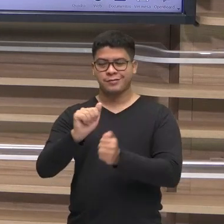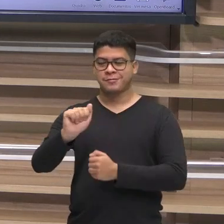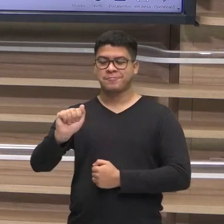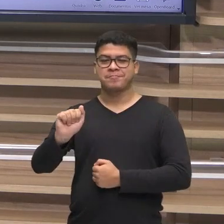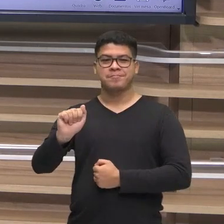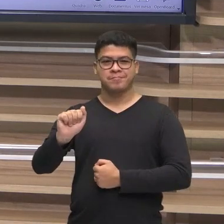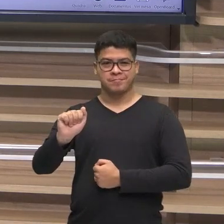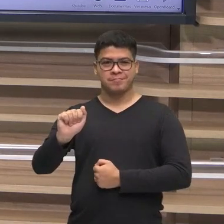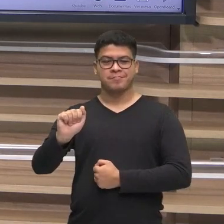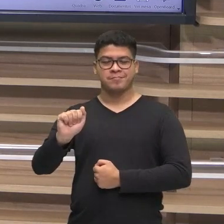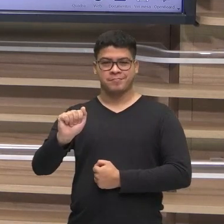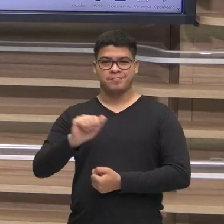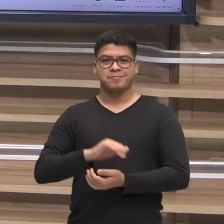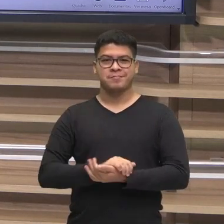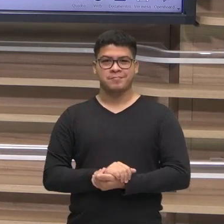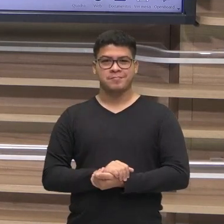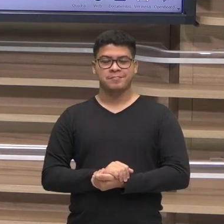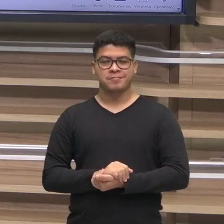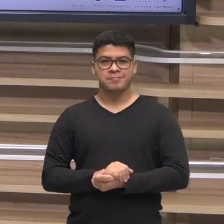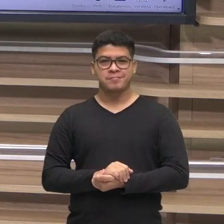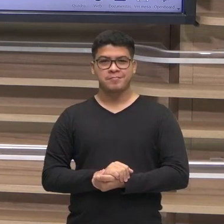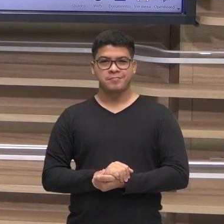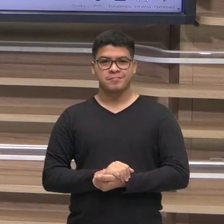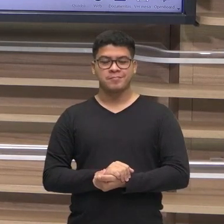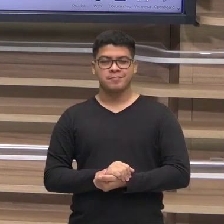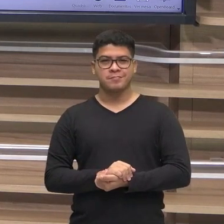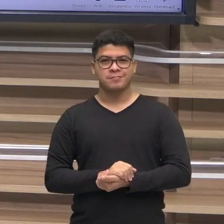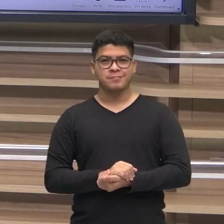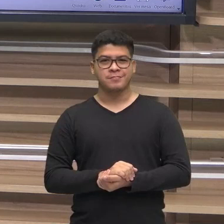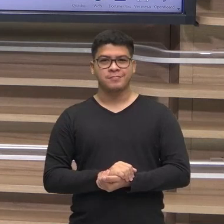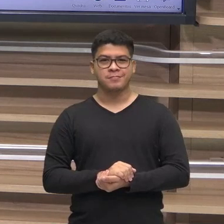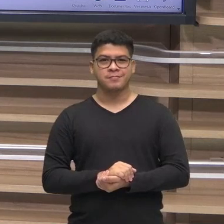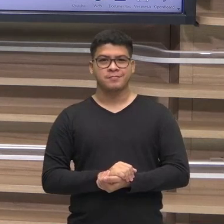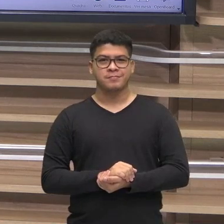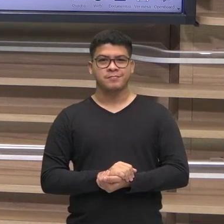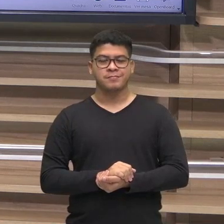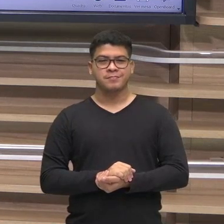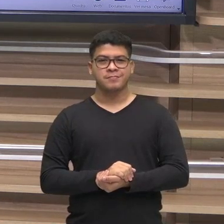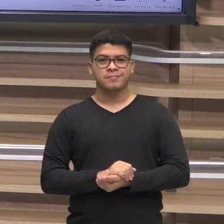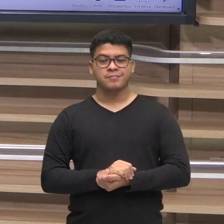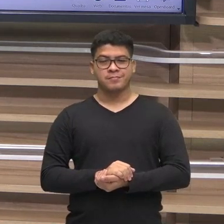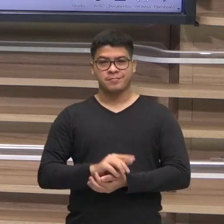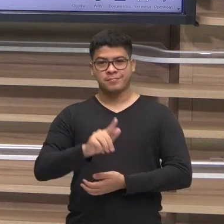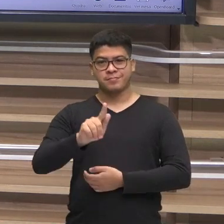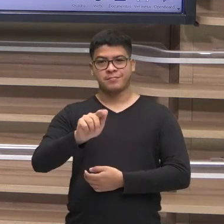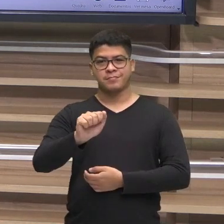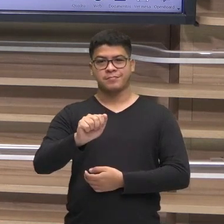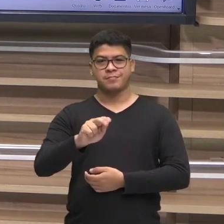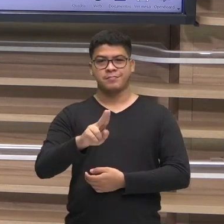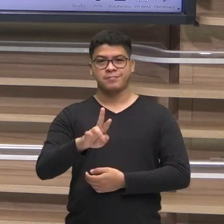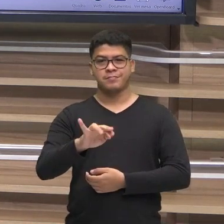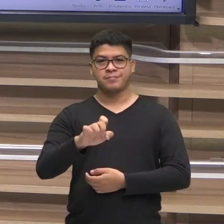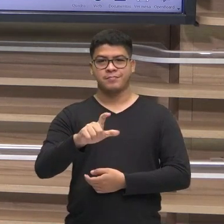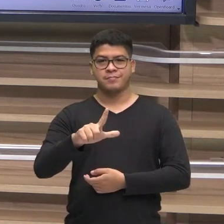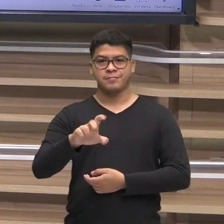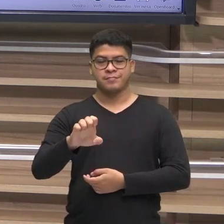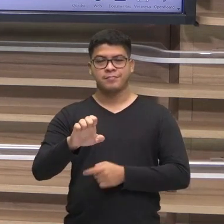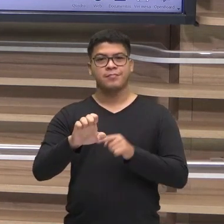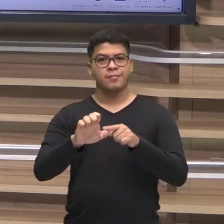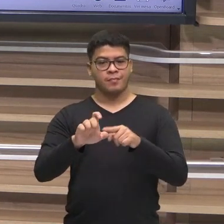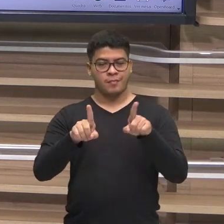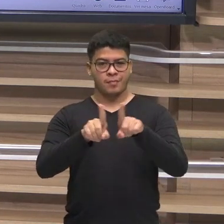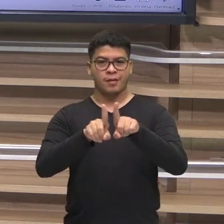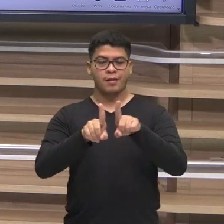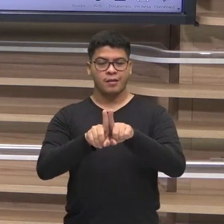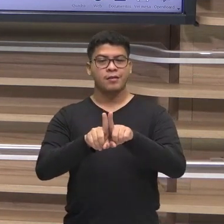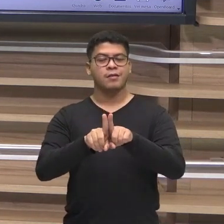A, letter A. Thank you so much. A Gabriele, no caso a Gabriele aqui da Escola Estadual Rio Preto